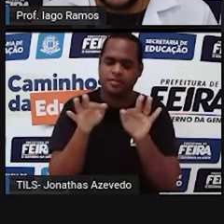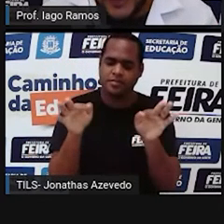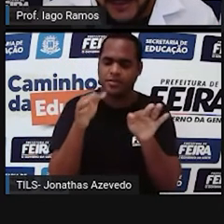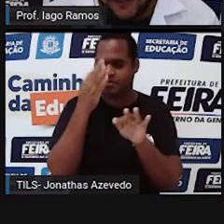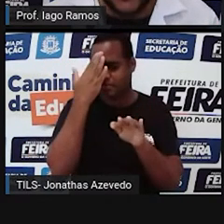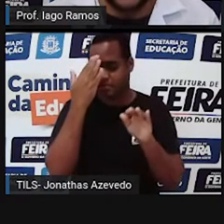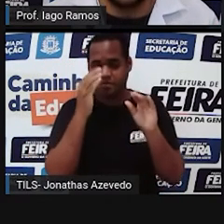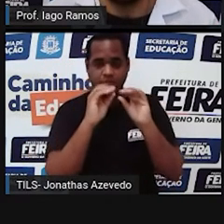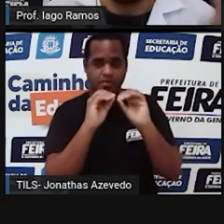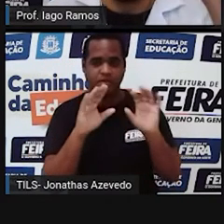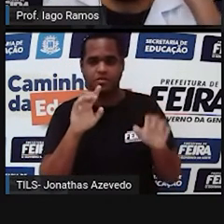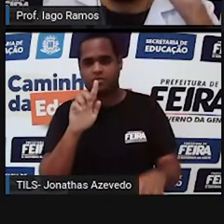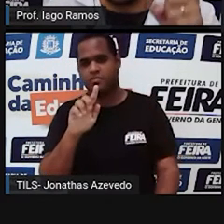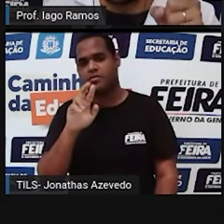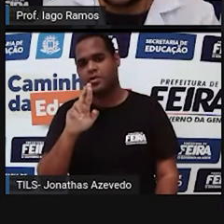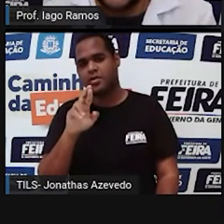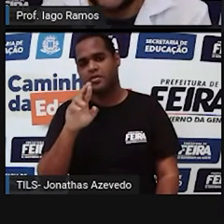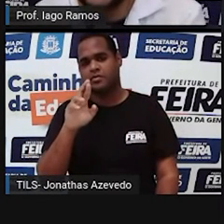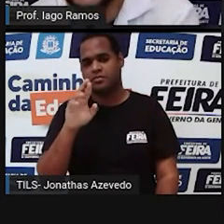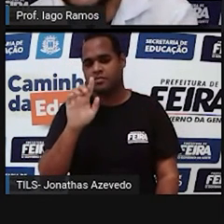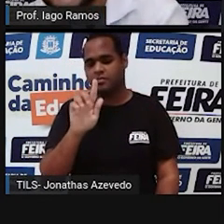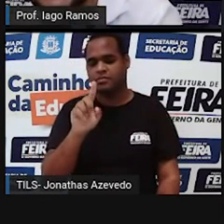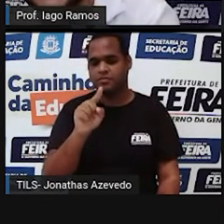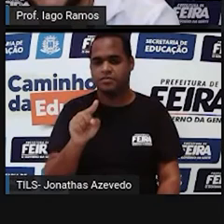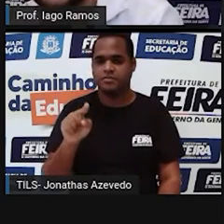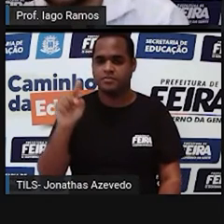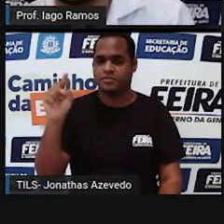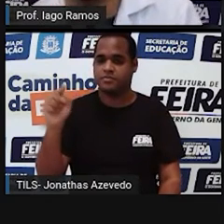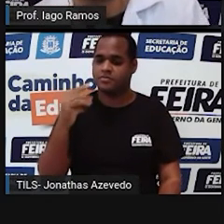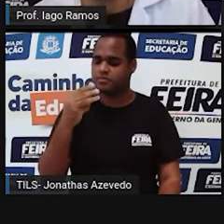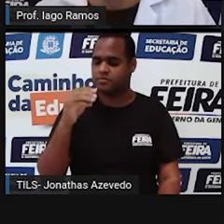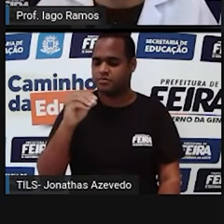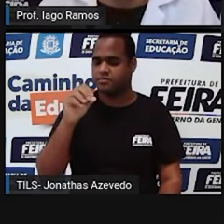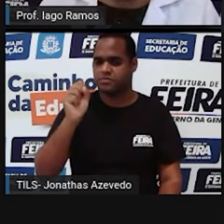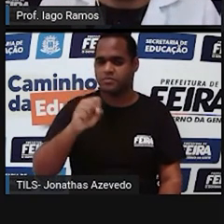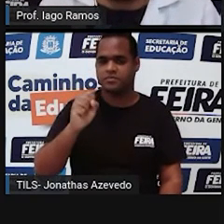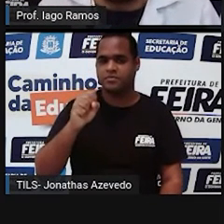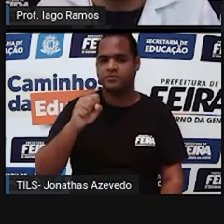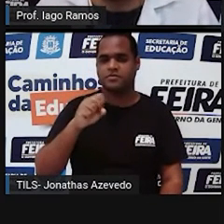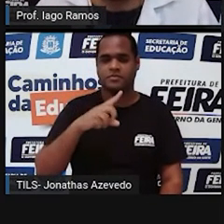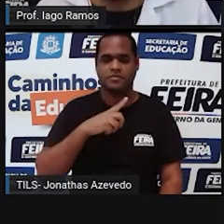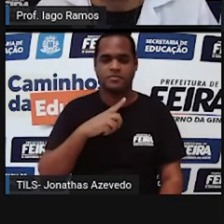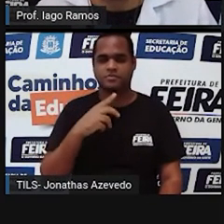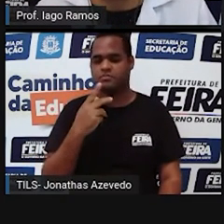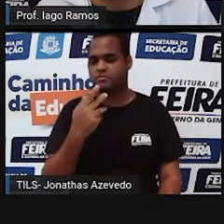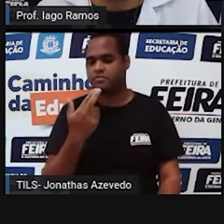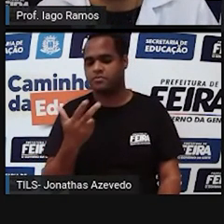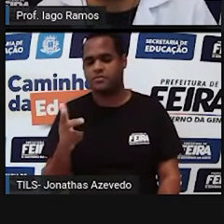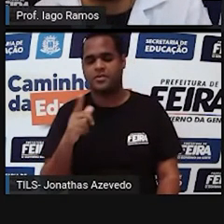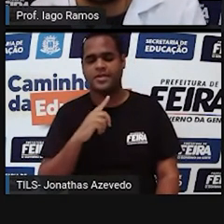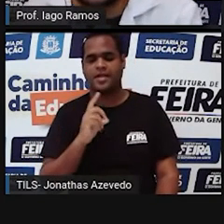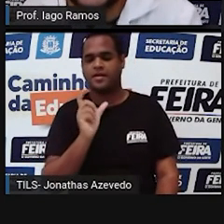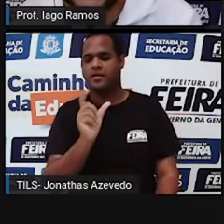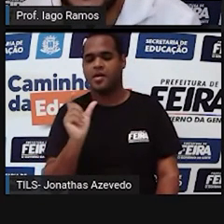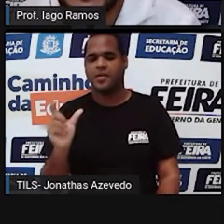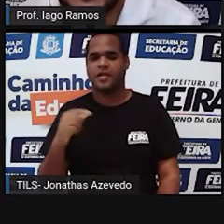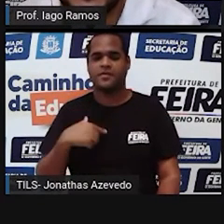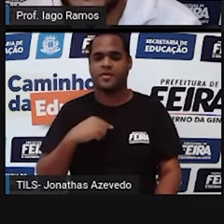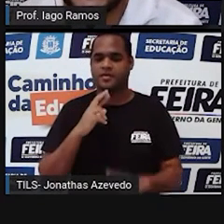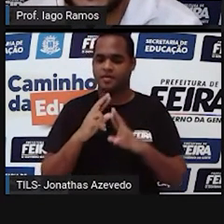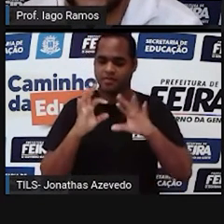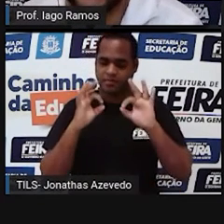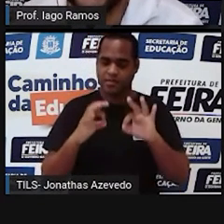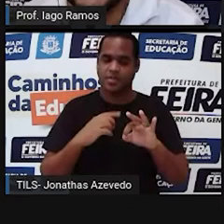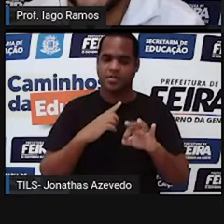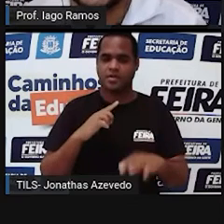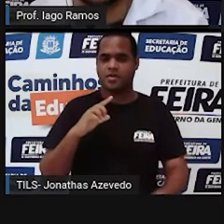entender o que é gráfico, tá bom? Mais uma perguntinha, 30 segundos. Quais palavras vão preencher corretamente ali